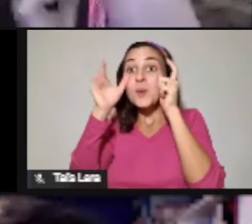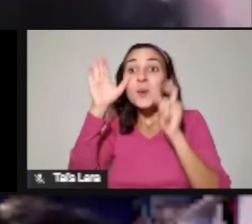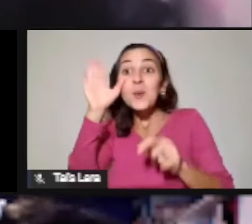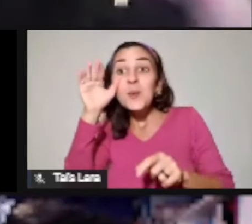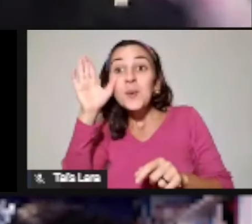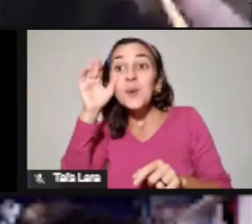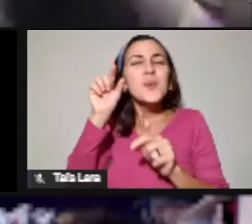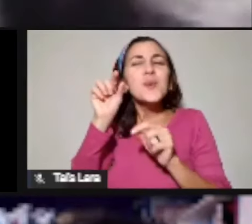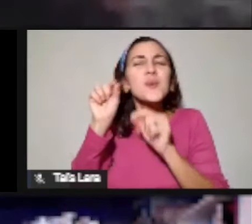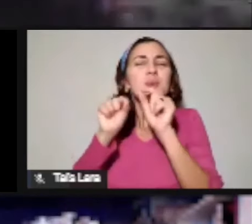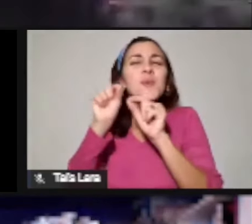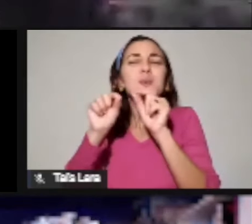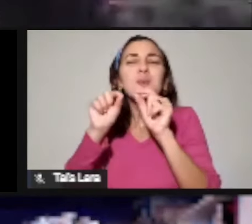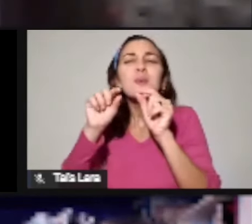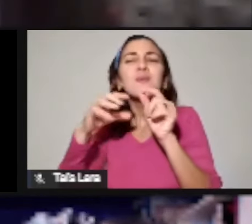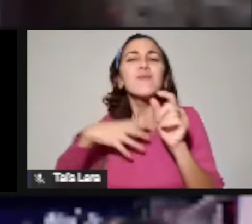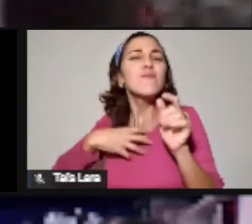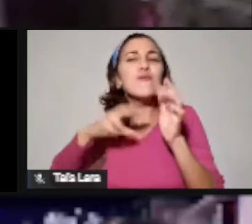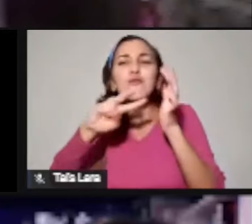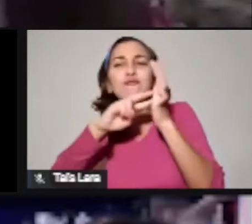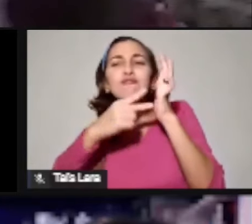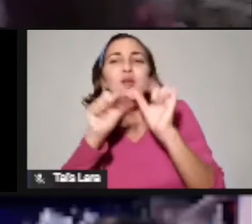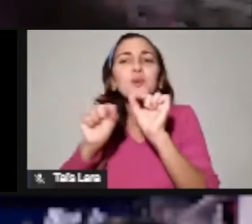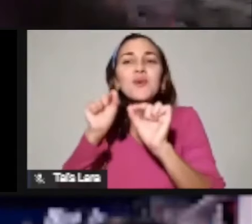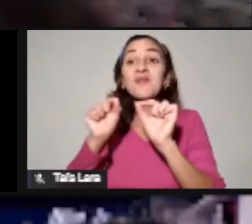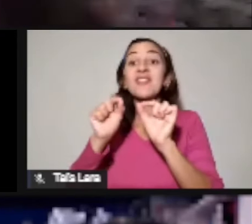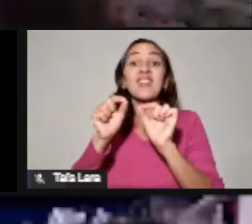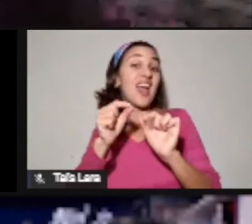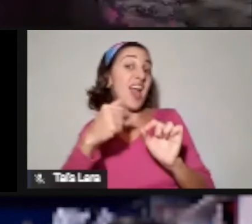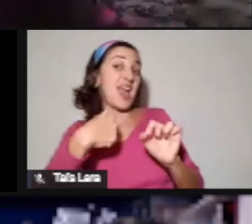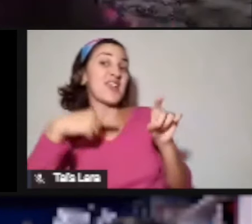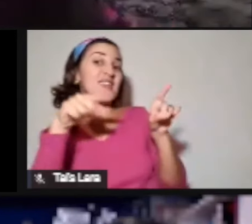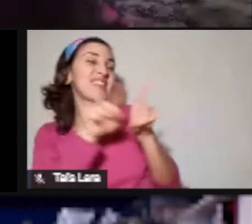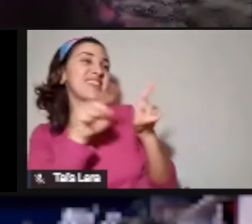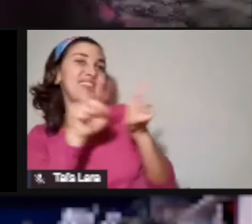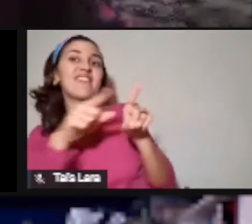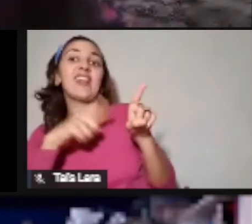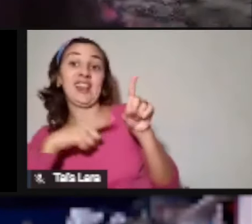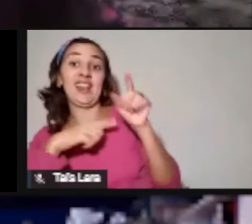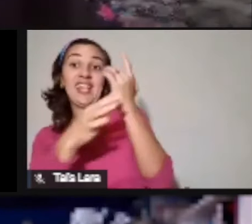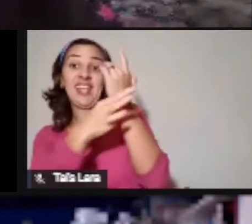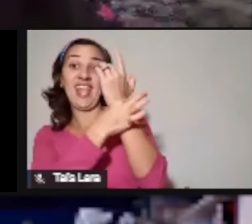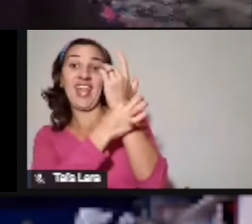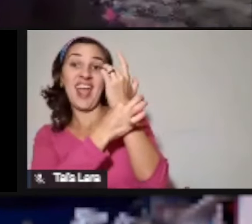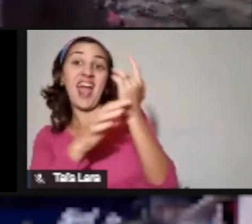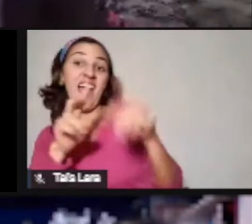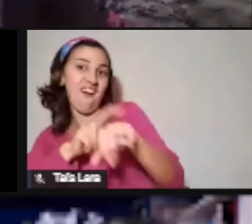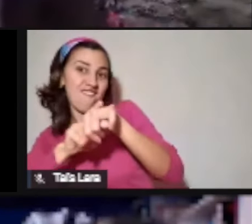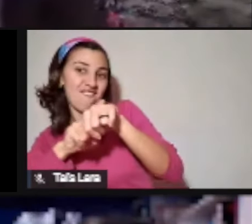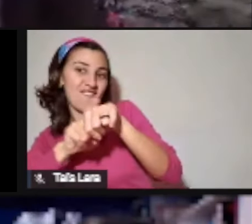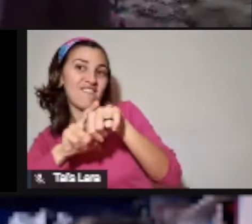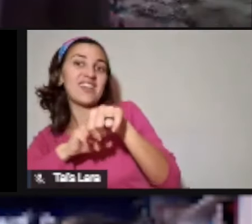proteção. E Fafá, quero você... Falar que eu também estou com as minhas fitinhas aqui. Eu estou com a fitinha amarela, a verde, a lilás e a rosa. Todas no